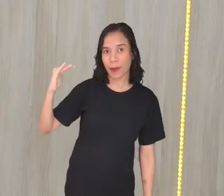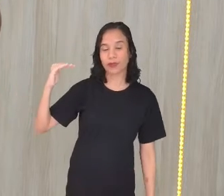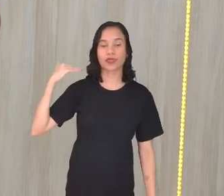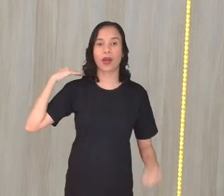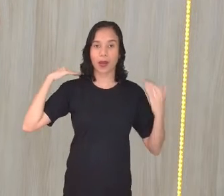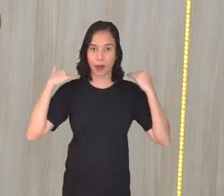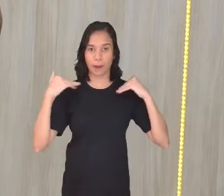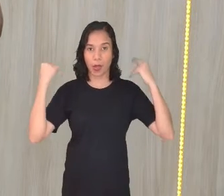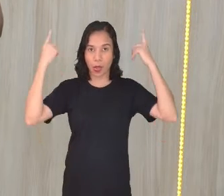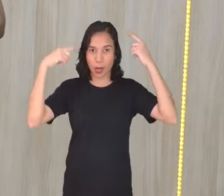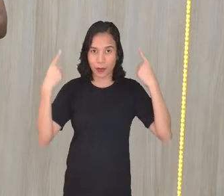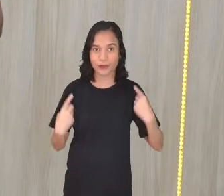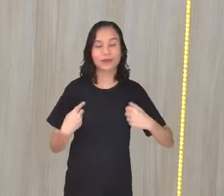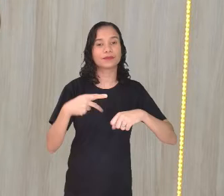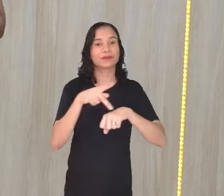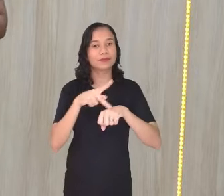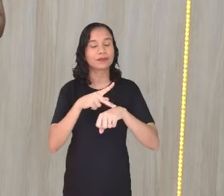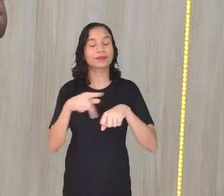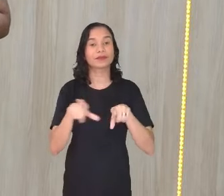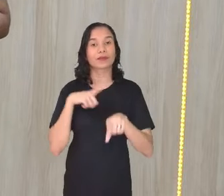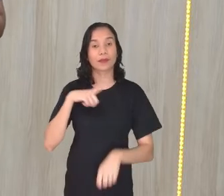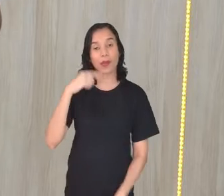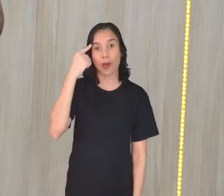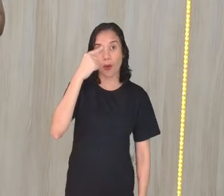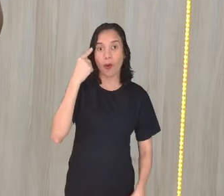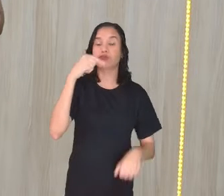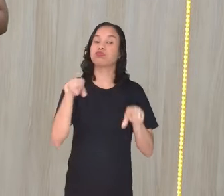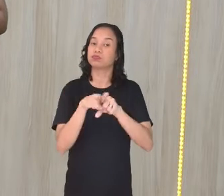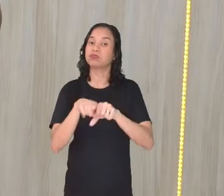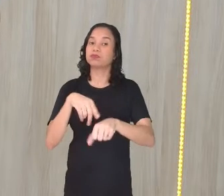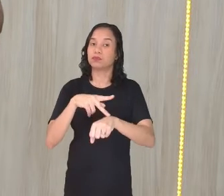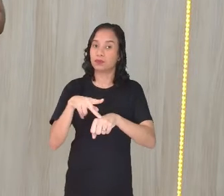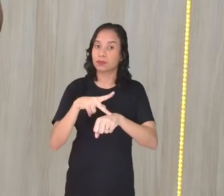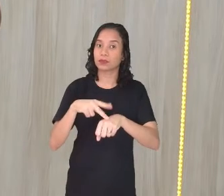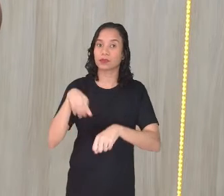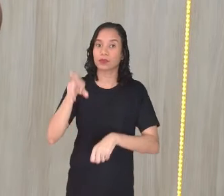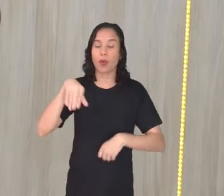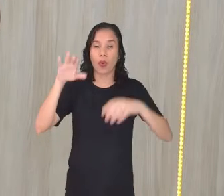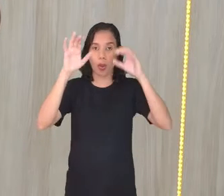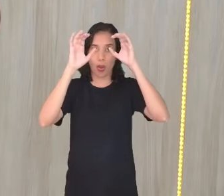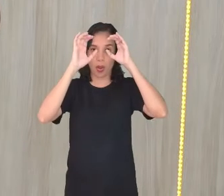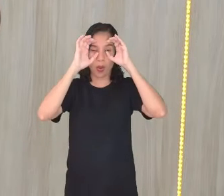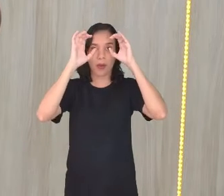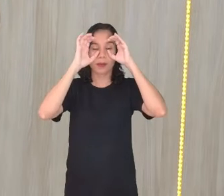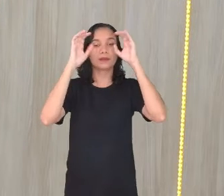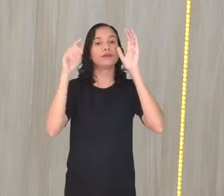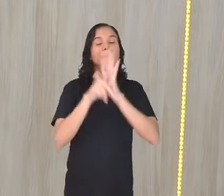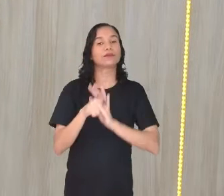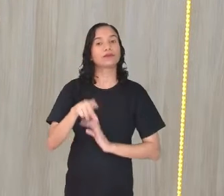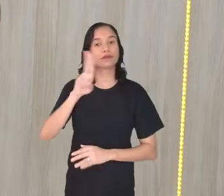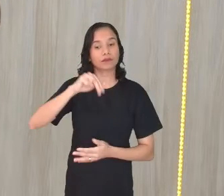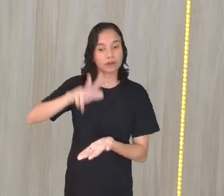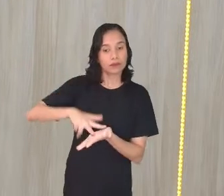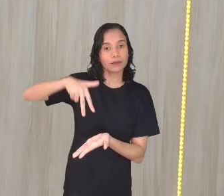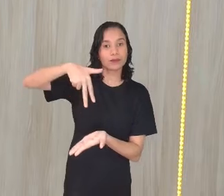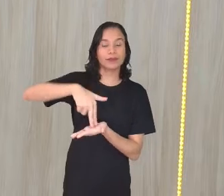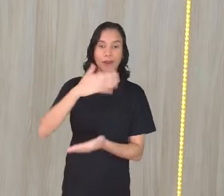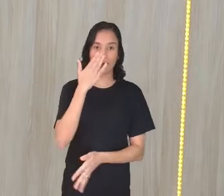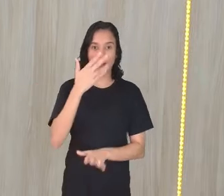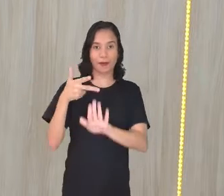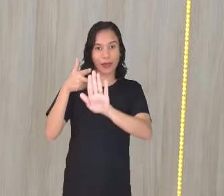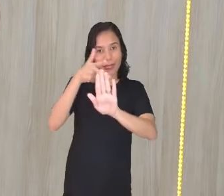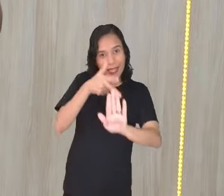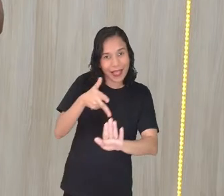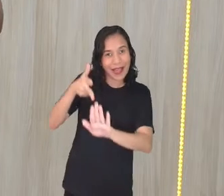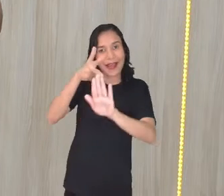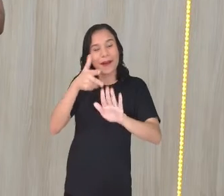cabelos cacheados pretos, tenho olhos também pretos e uso óculos arredondados. Estou em pé na frente da câmera